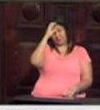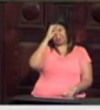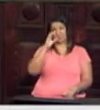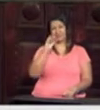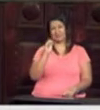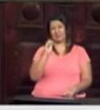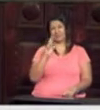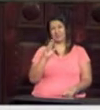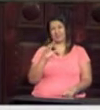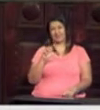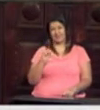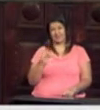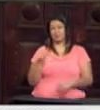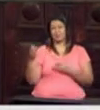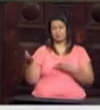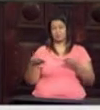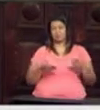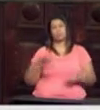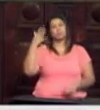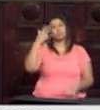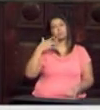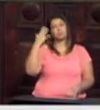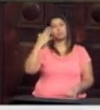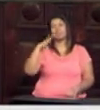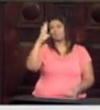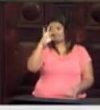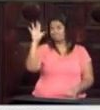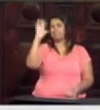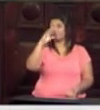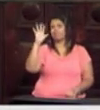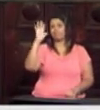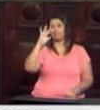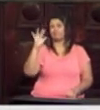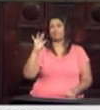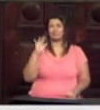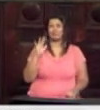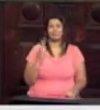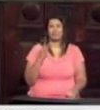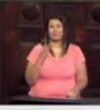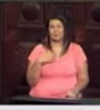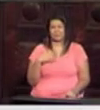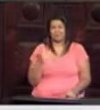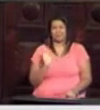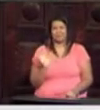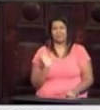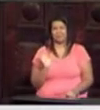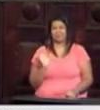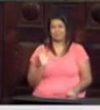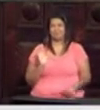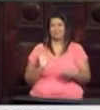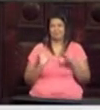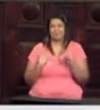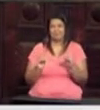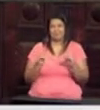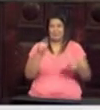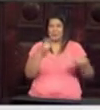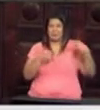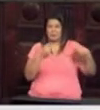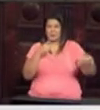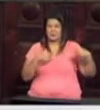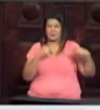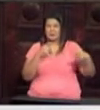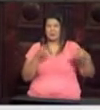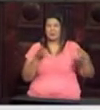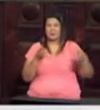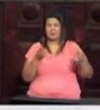Carlos, que trouxe aqui uma importante reflexão. Não vou nem entrar na discussão